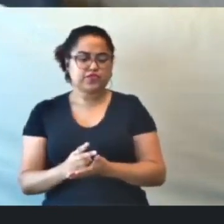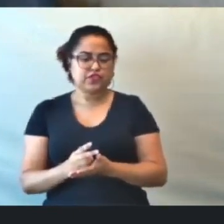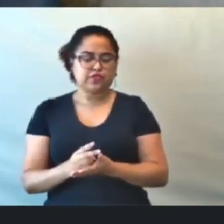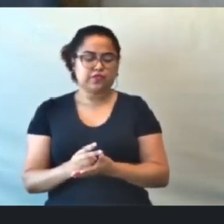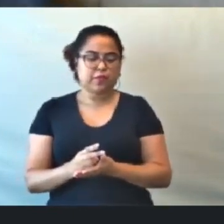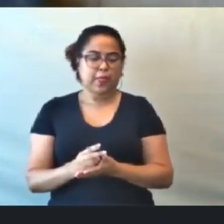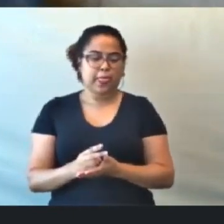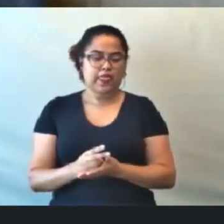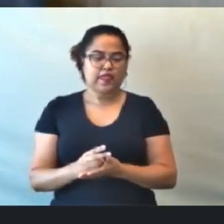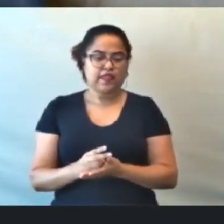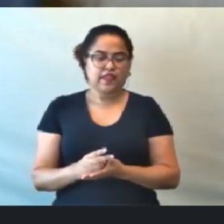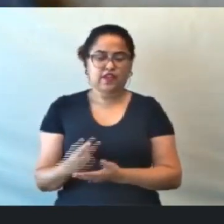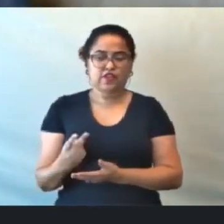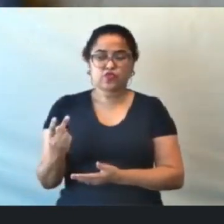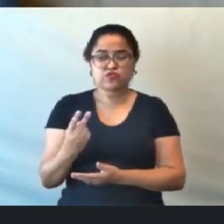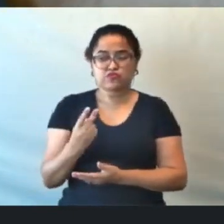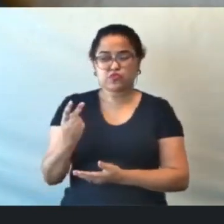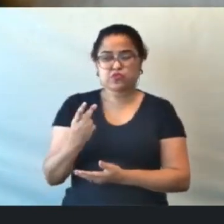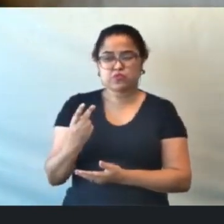que emitimos